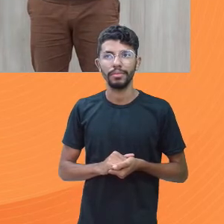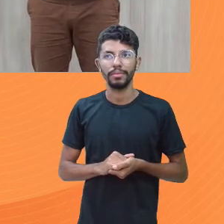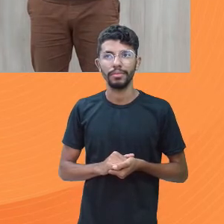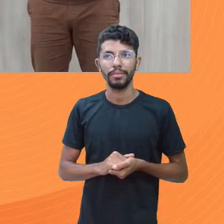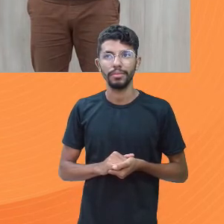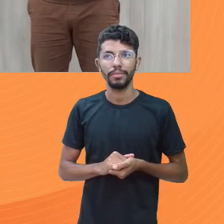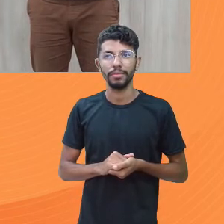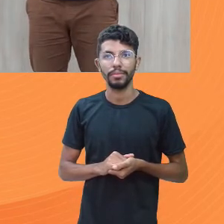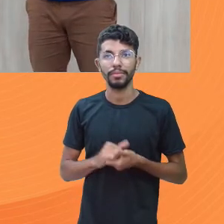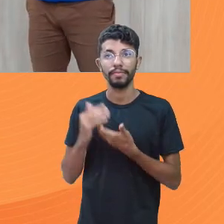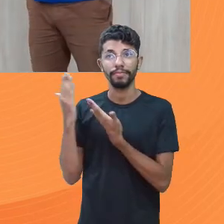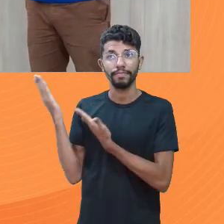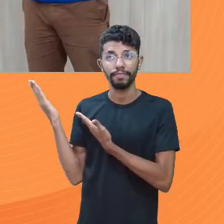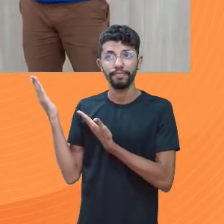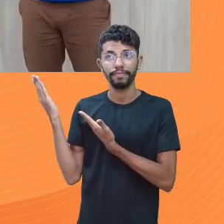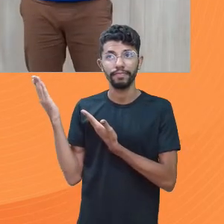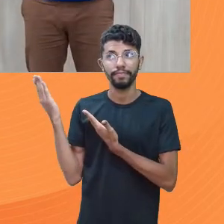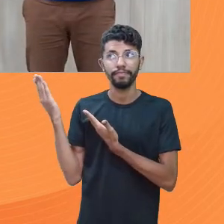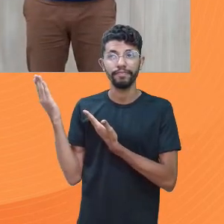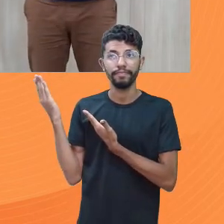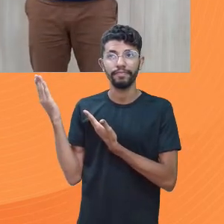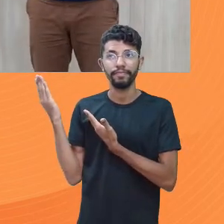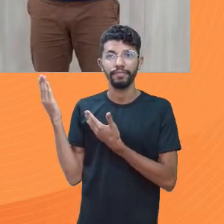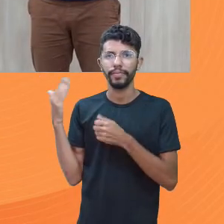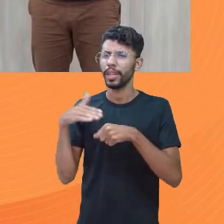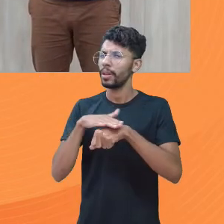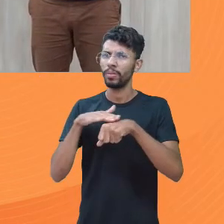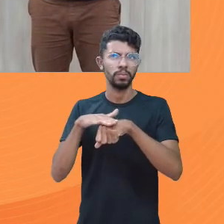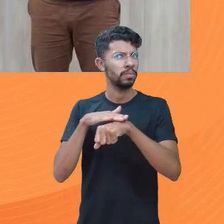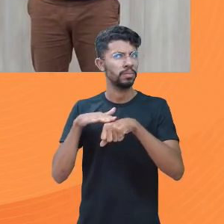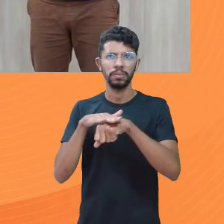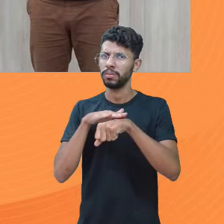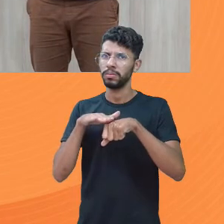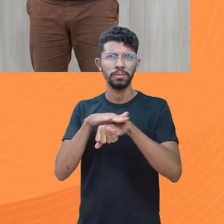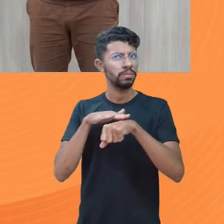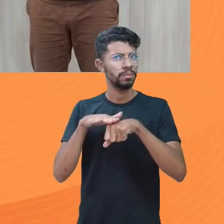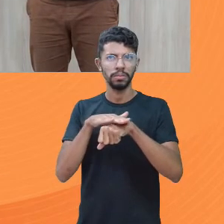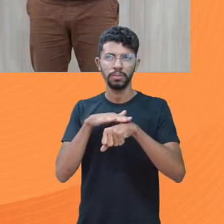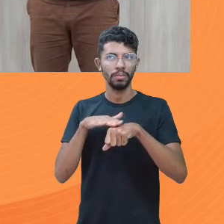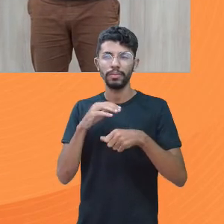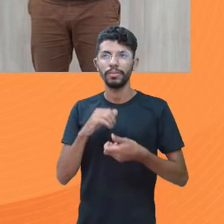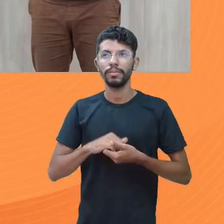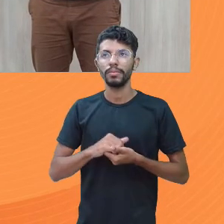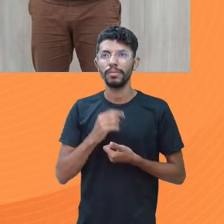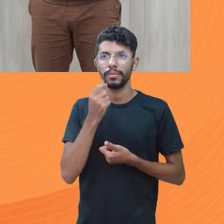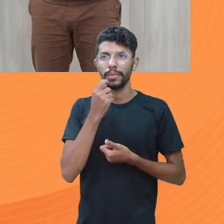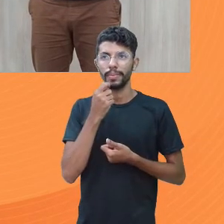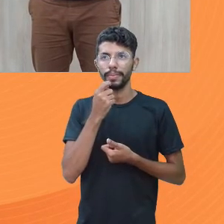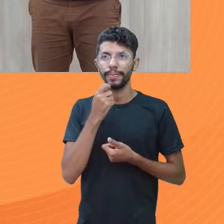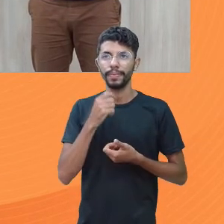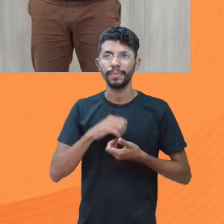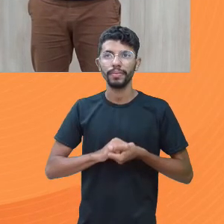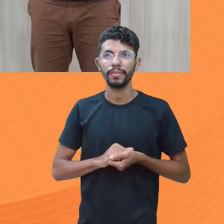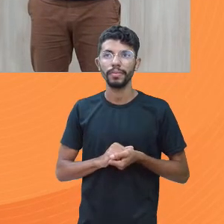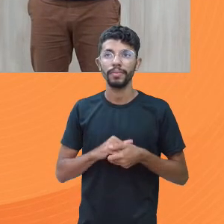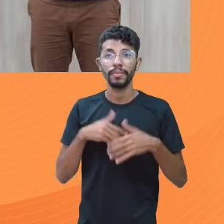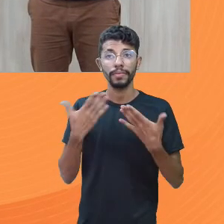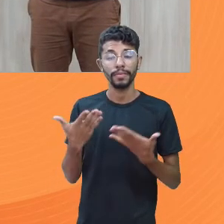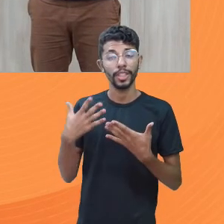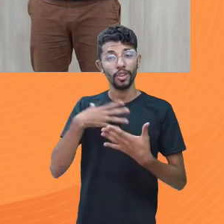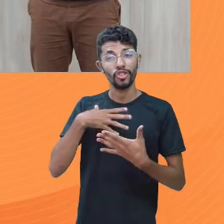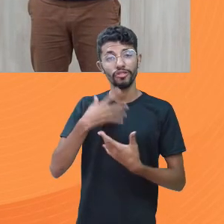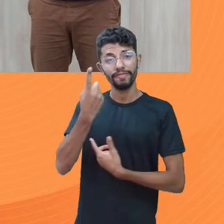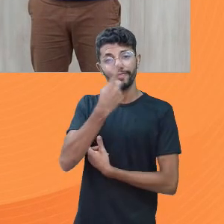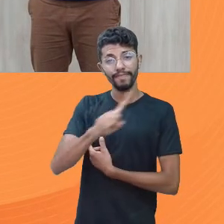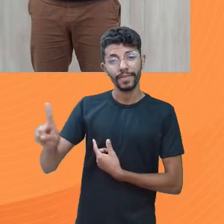Don't talk? Yeah. Don't talk, não converse. Então vamos lá. Então nessa forma negativa,